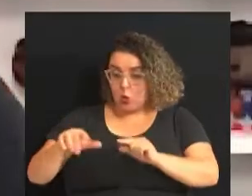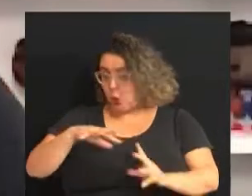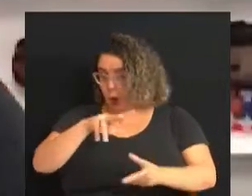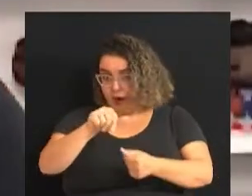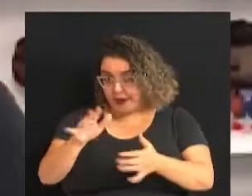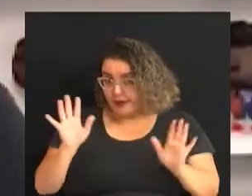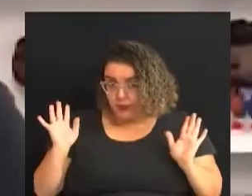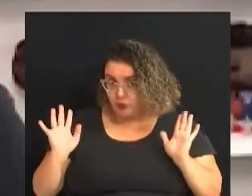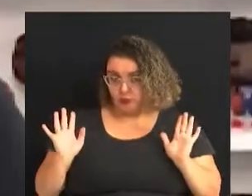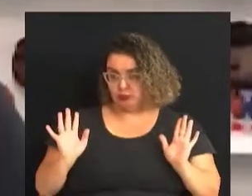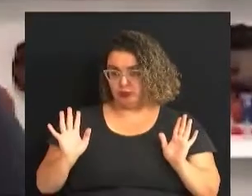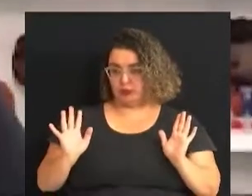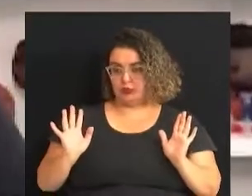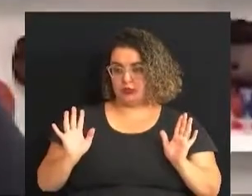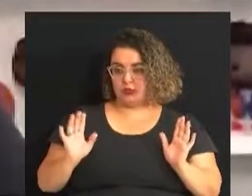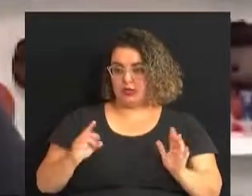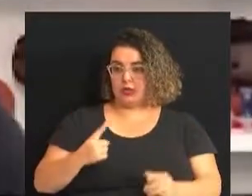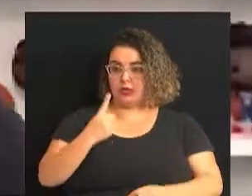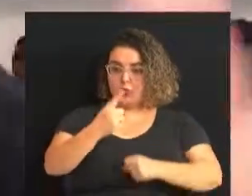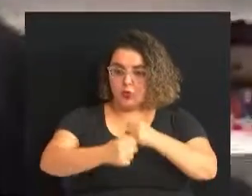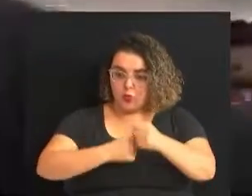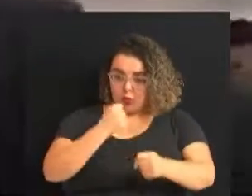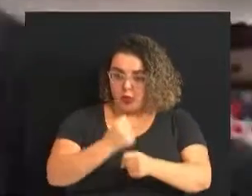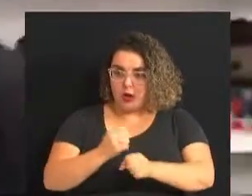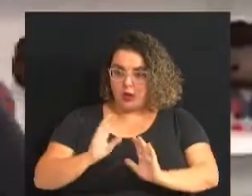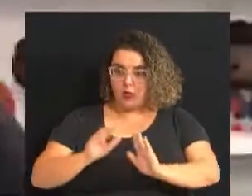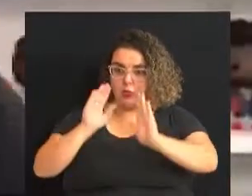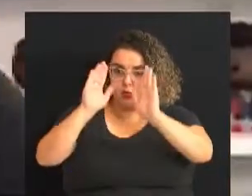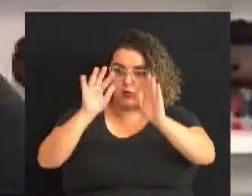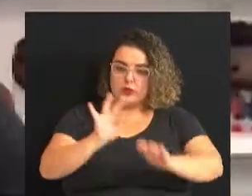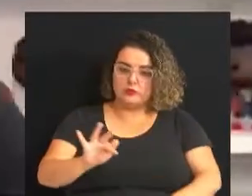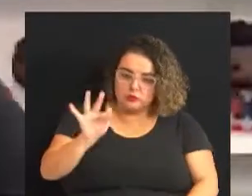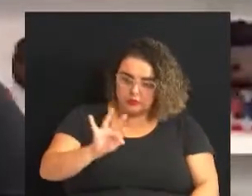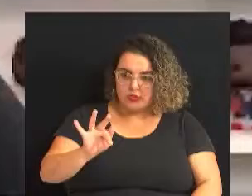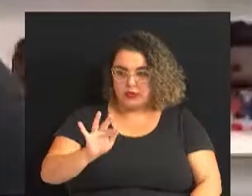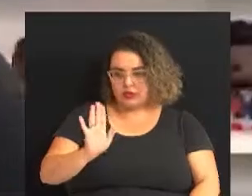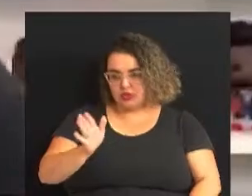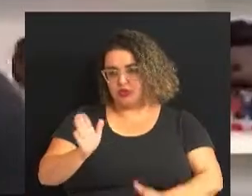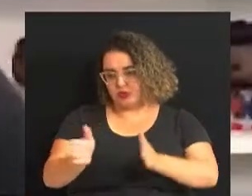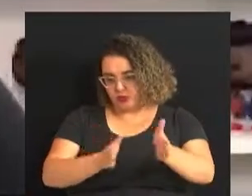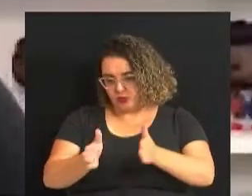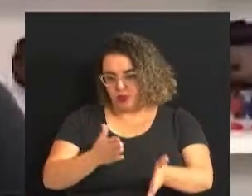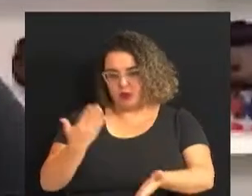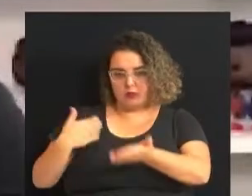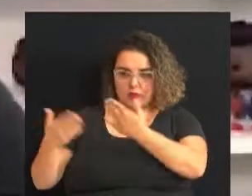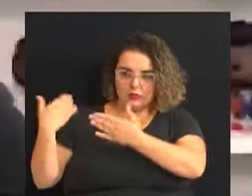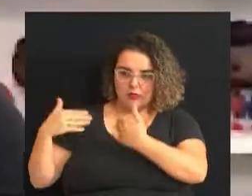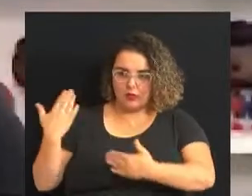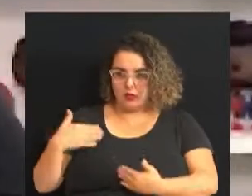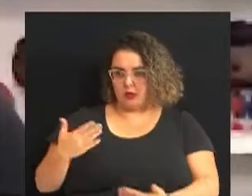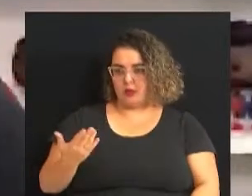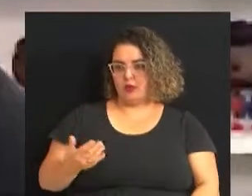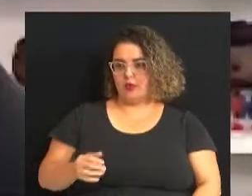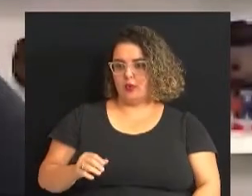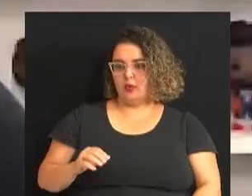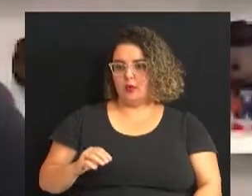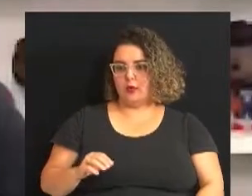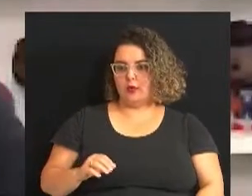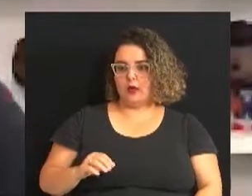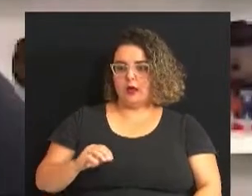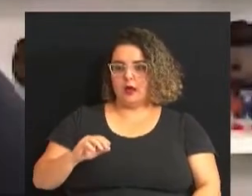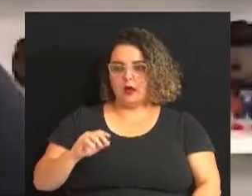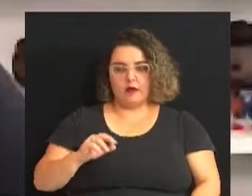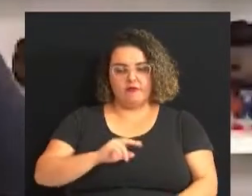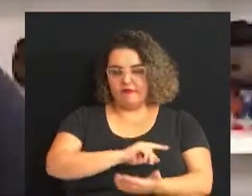têm que jogar pelo menos um ano de basquetebol universitário. A gente já viveu em épocas passadas, por exemplo, Kobe Bryant saiu diretamente do high school, LeBron